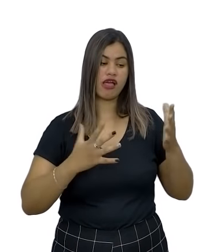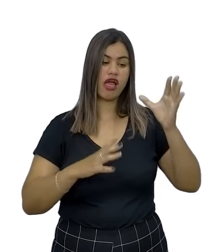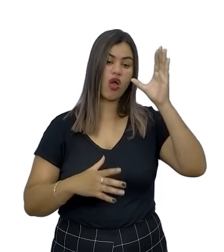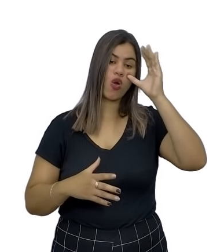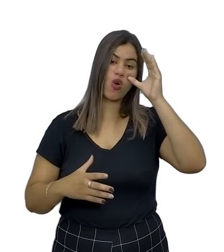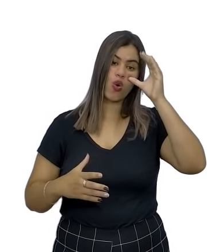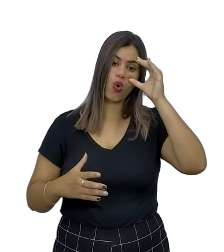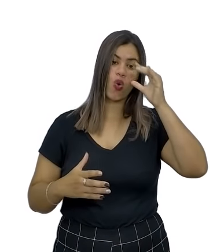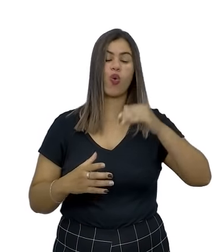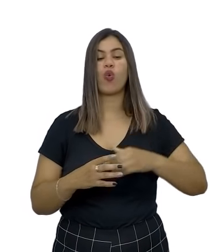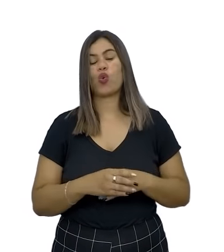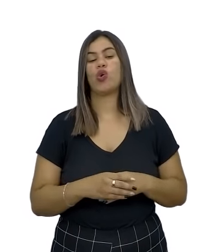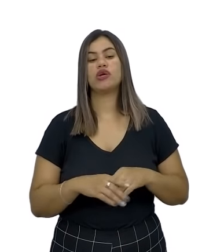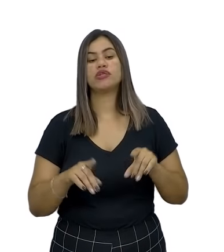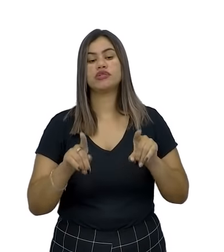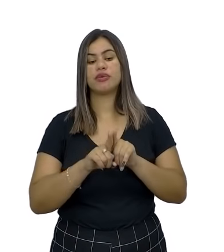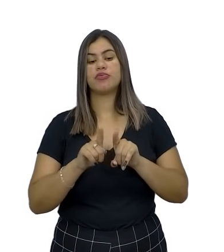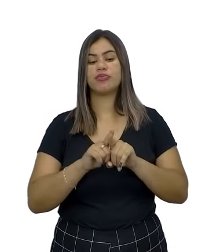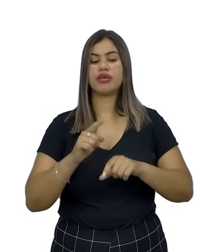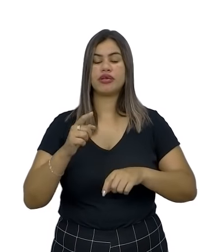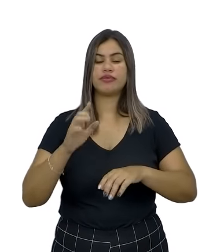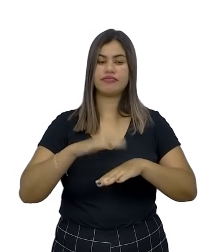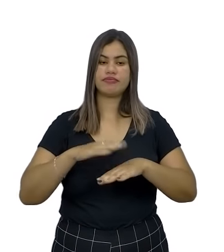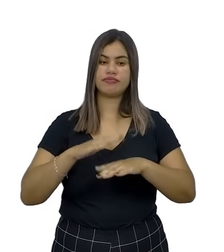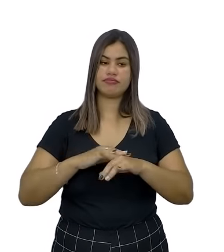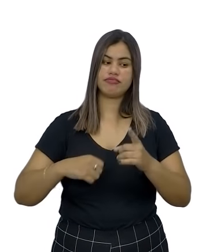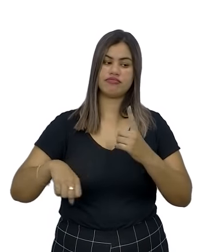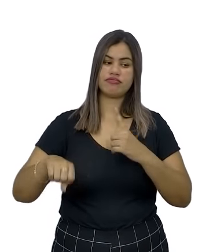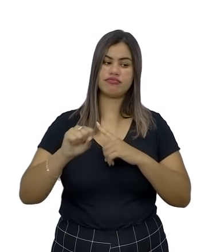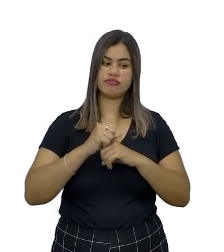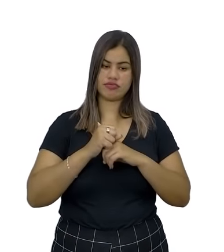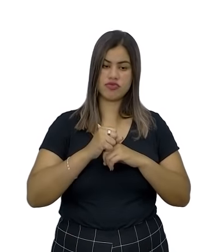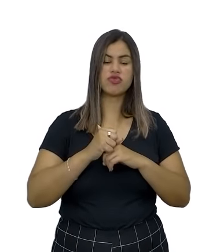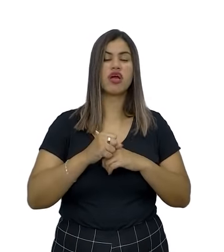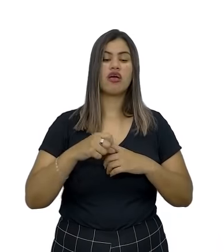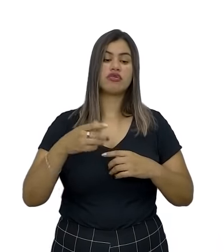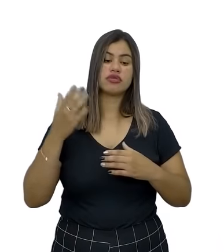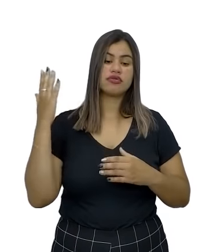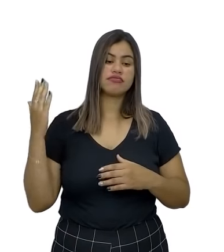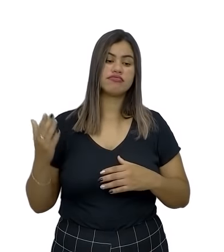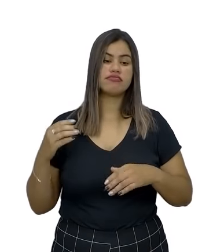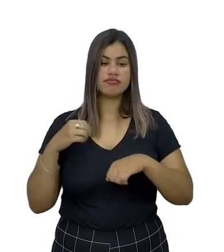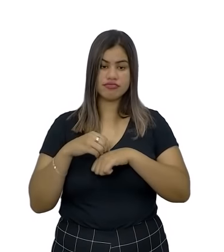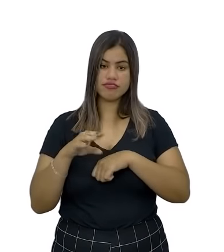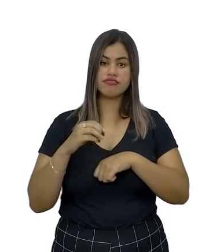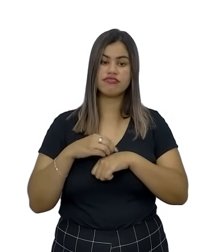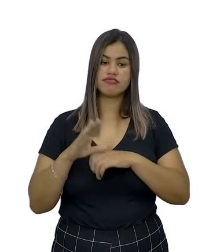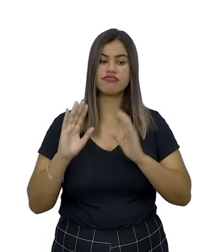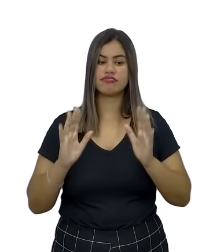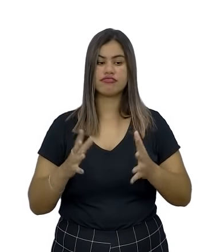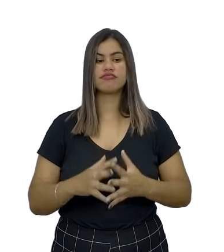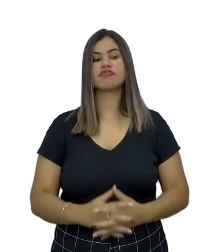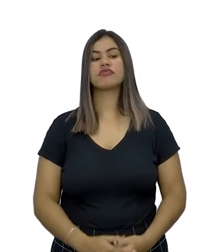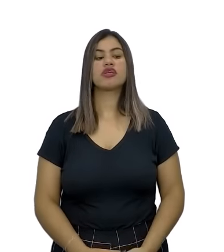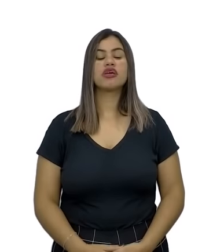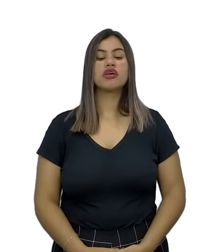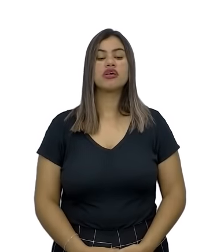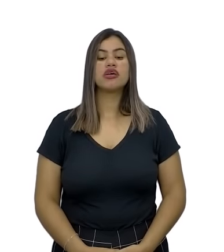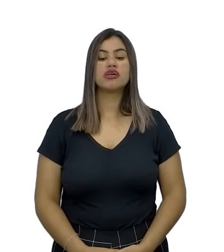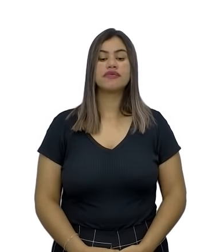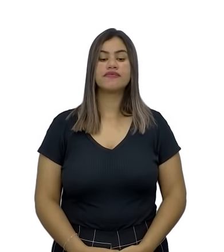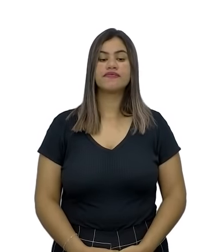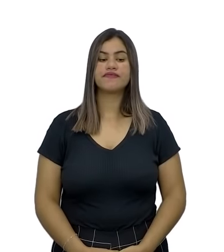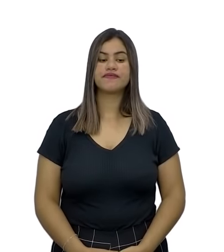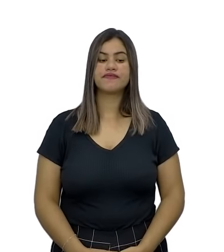entre o que é estudado na escola e a prática social. Então, aqui ele já dá algumas dicas para o professor. Depois, ele traz para a